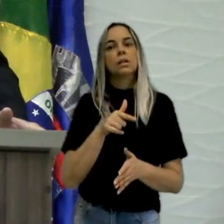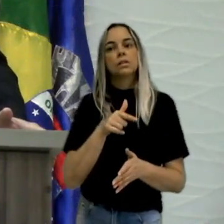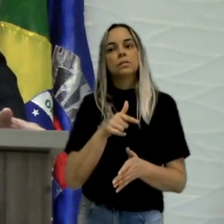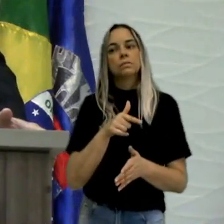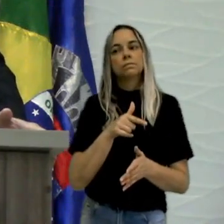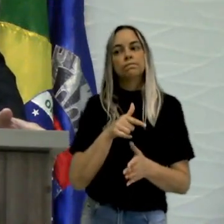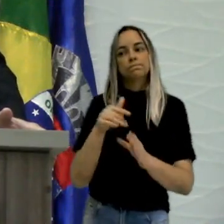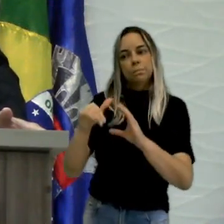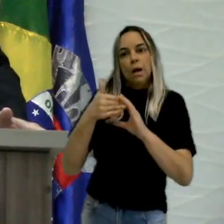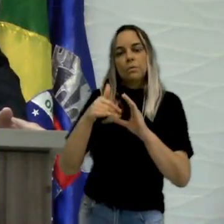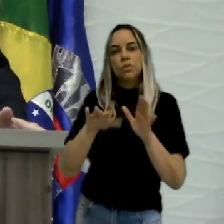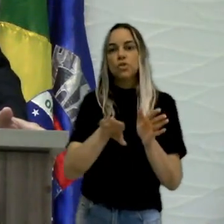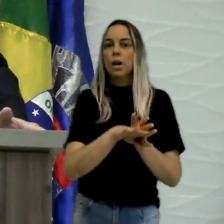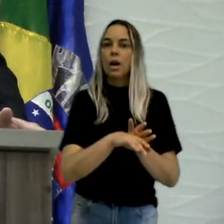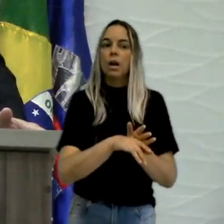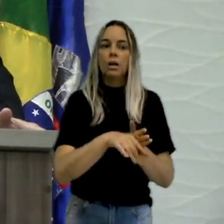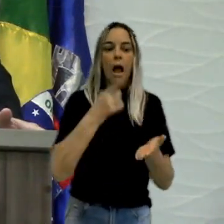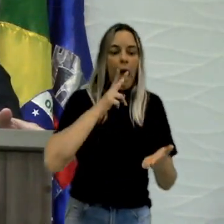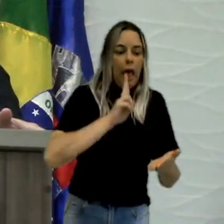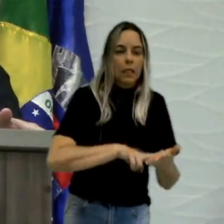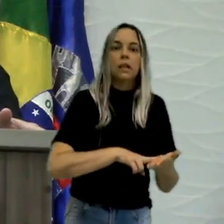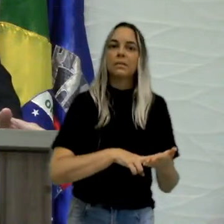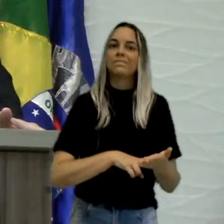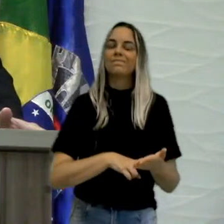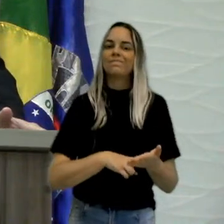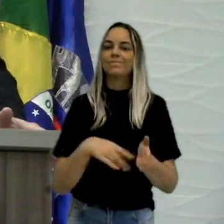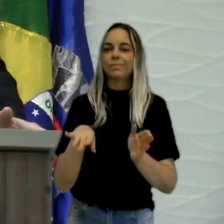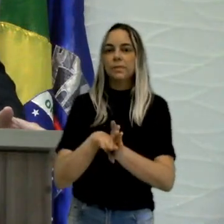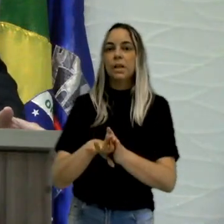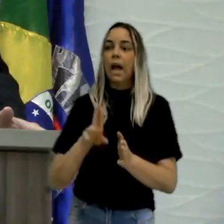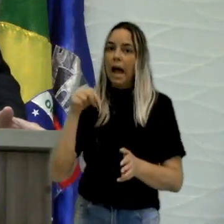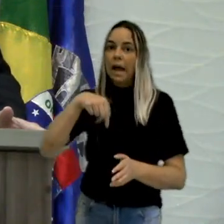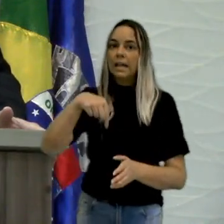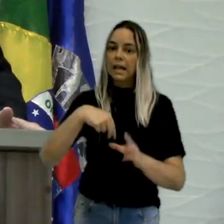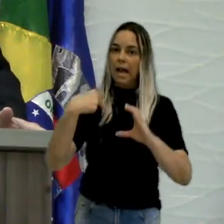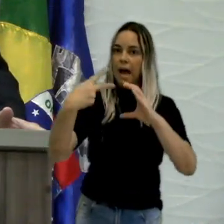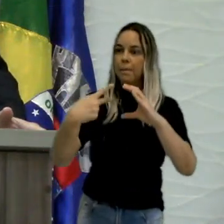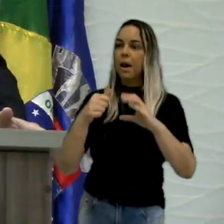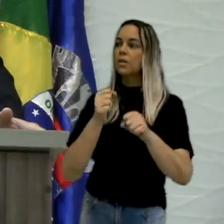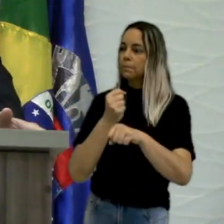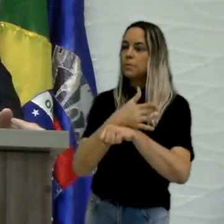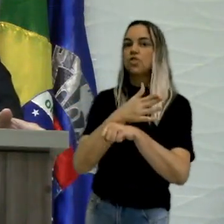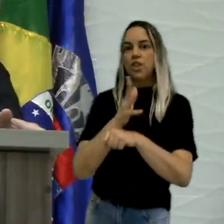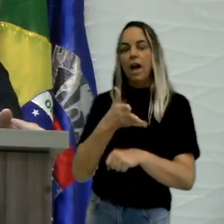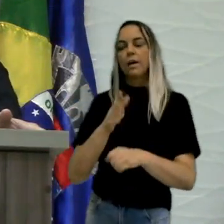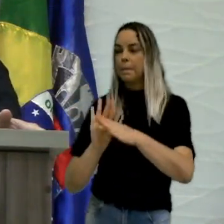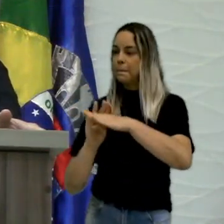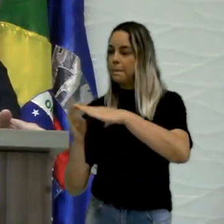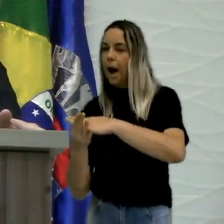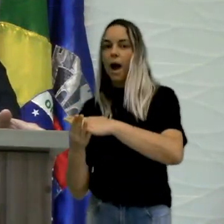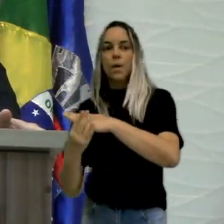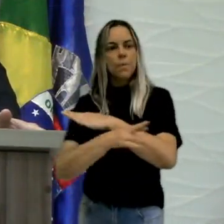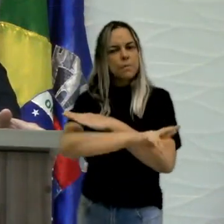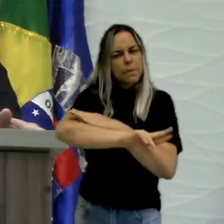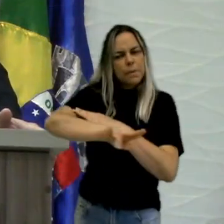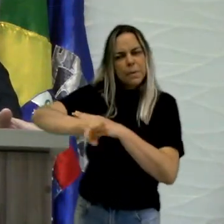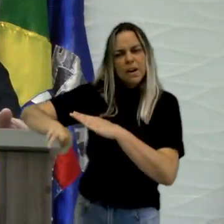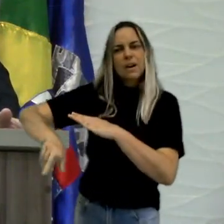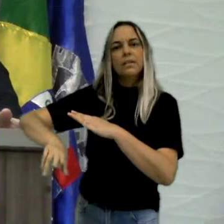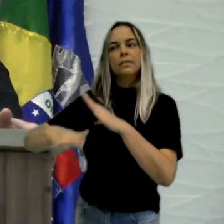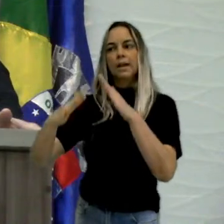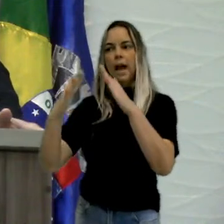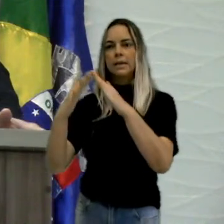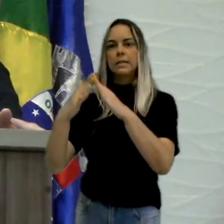Bento não recebiam. E com esse novo projeto que aqui fizemos, que esta casa aprovou, todos os bairros terão correspondências sendo entregues em casa